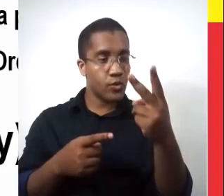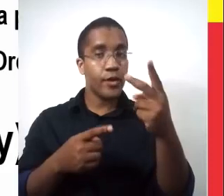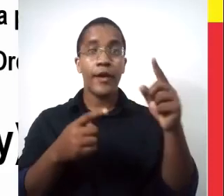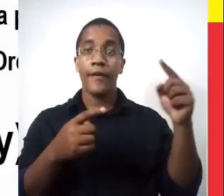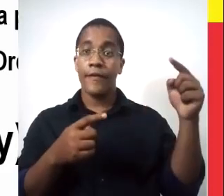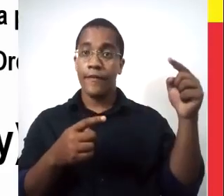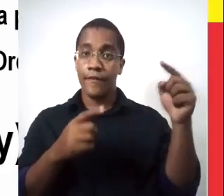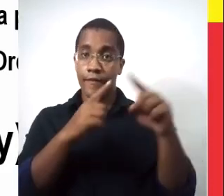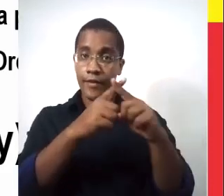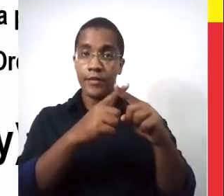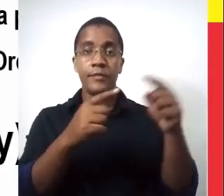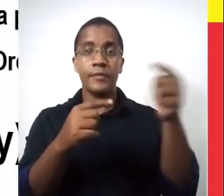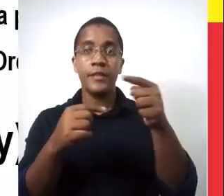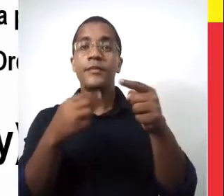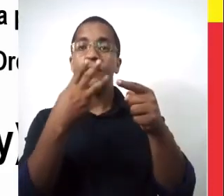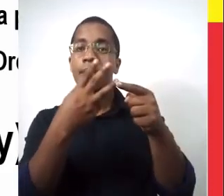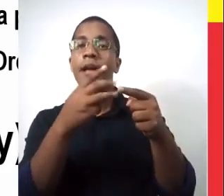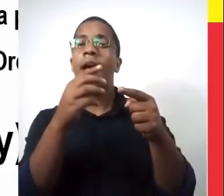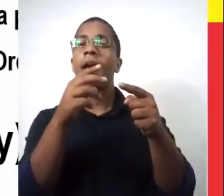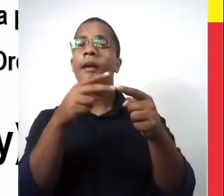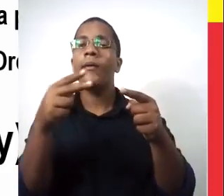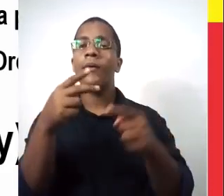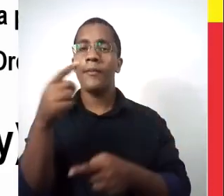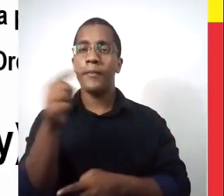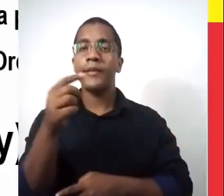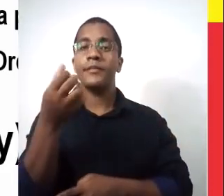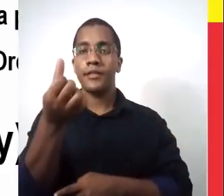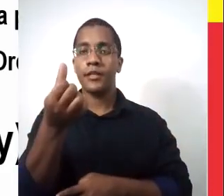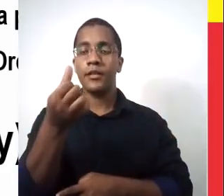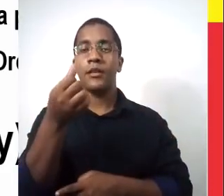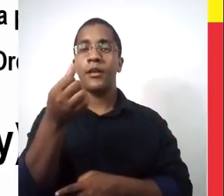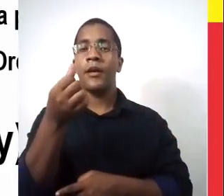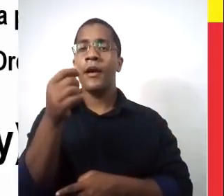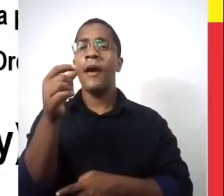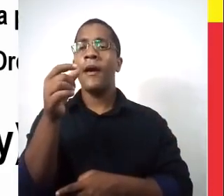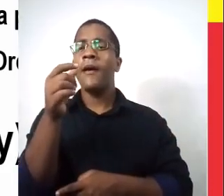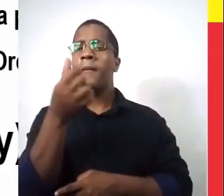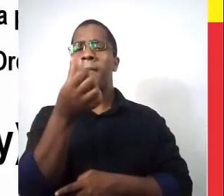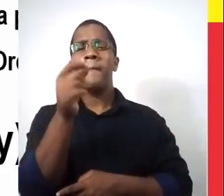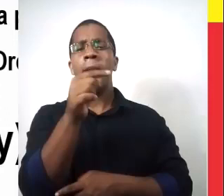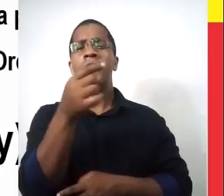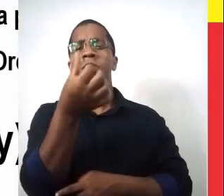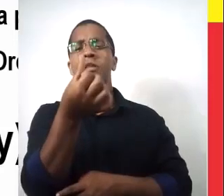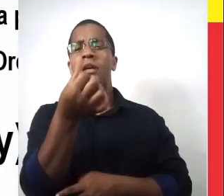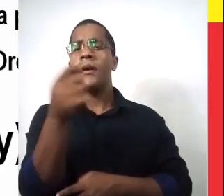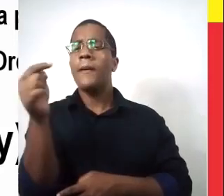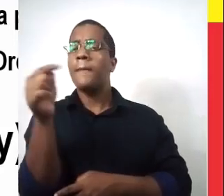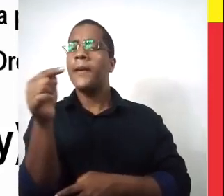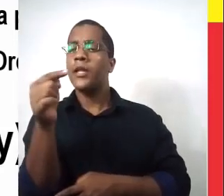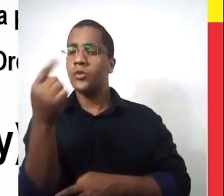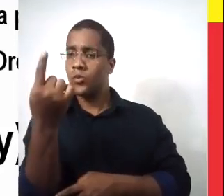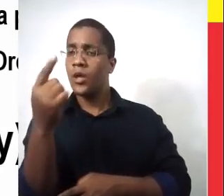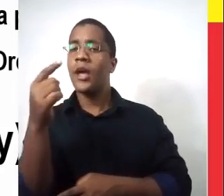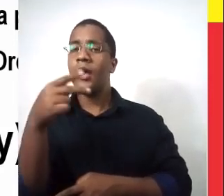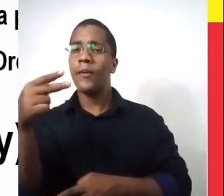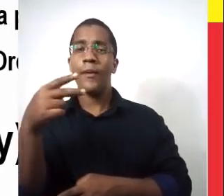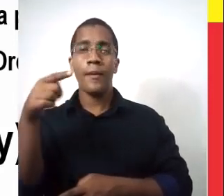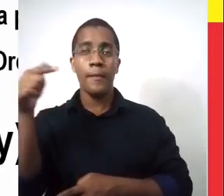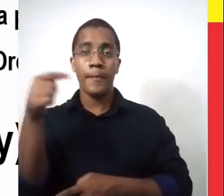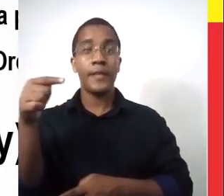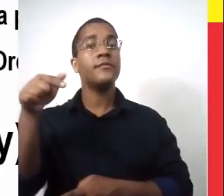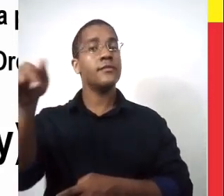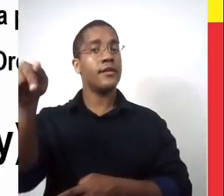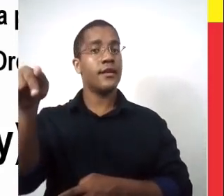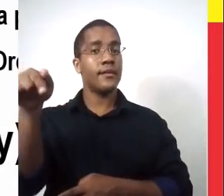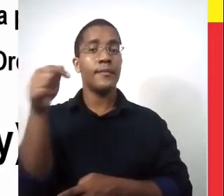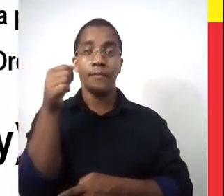menos 6. E menos 6 menos 1 é menos 7. Então, ó, quando x for menos 3, quando